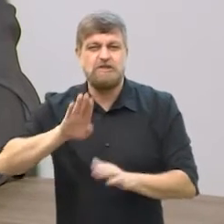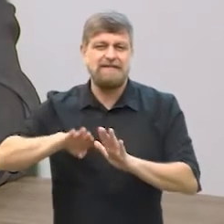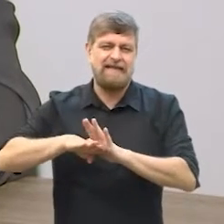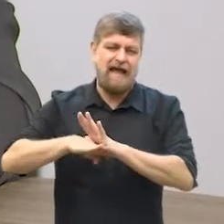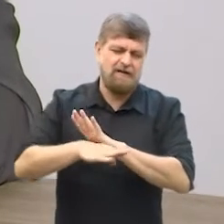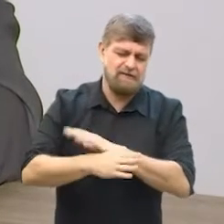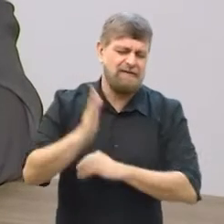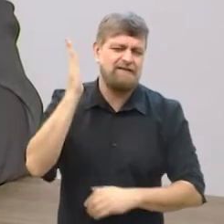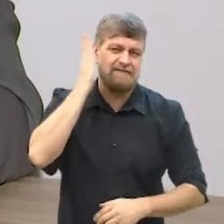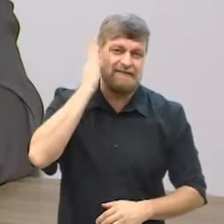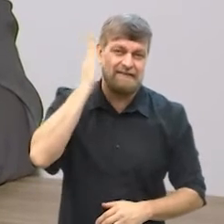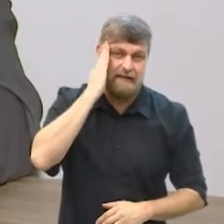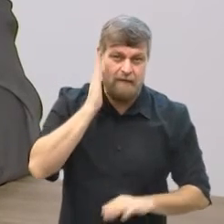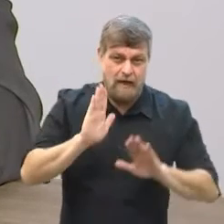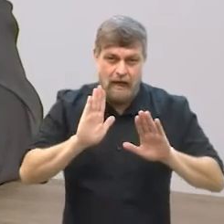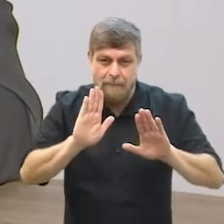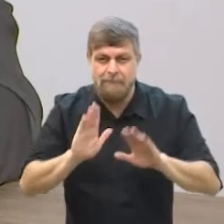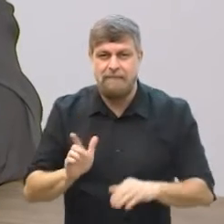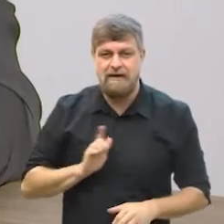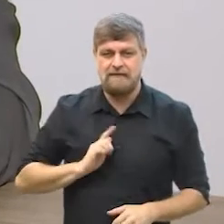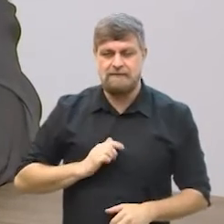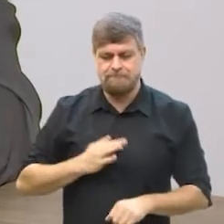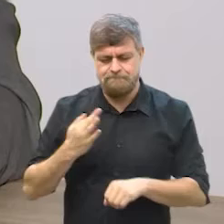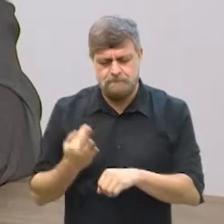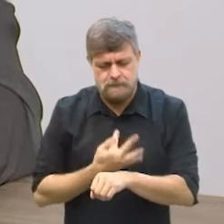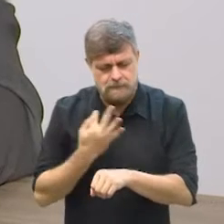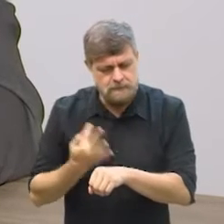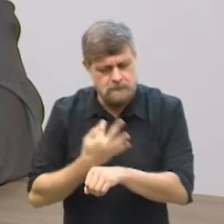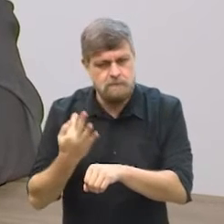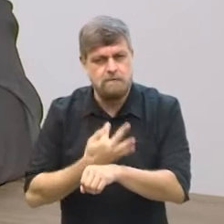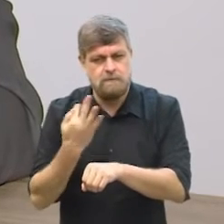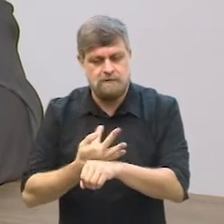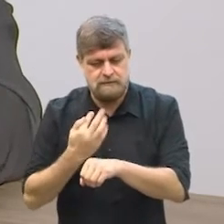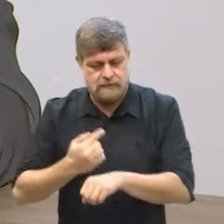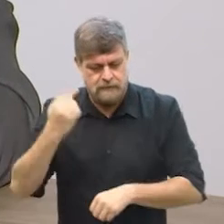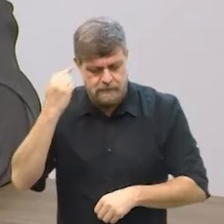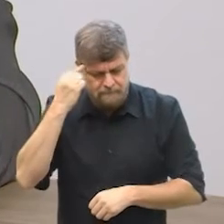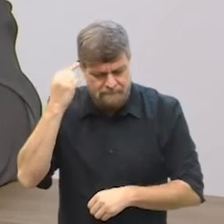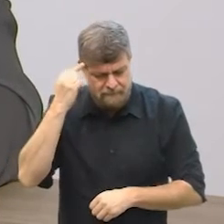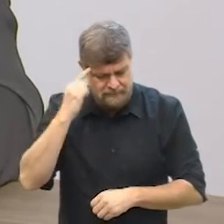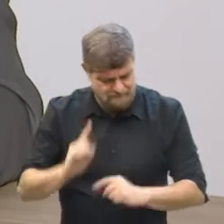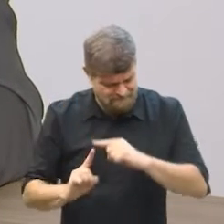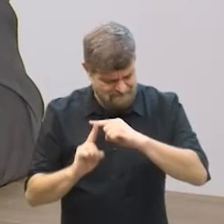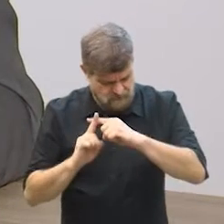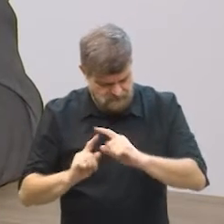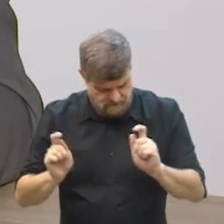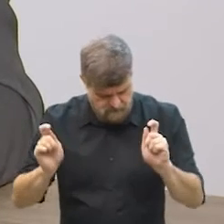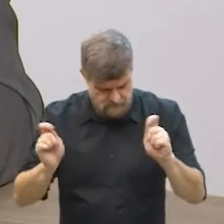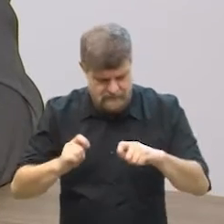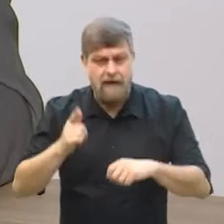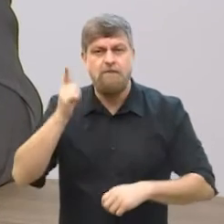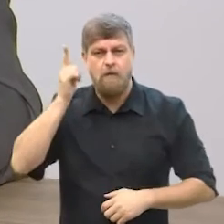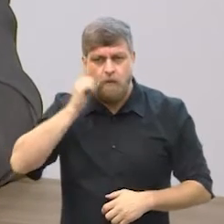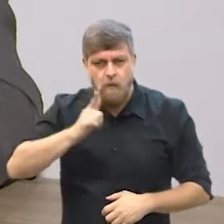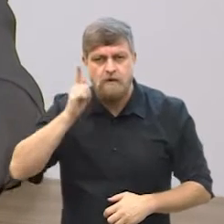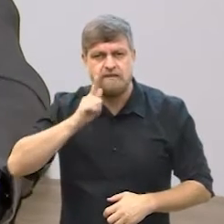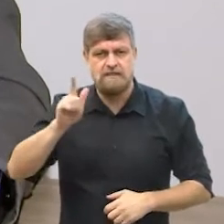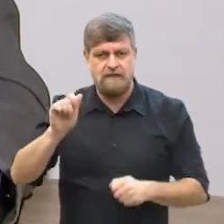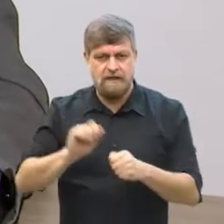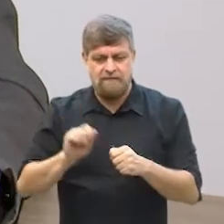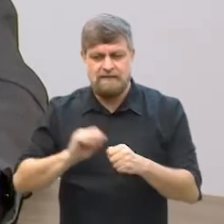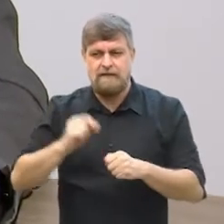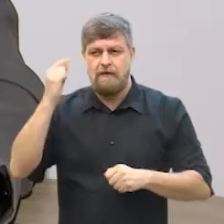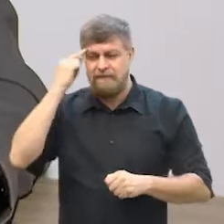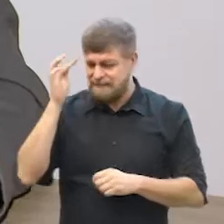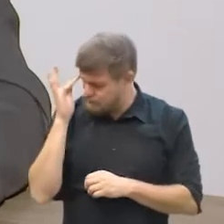clichê, mas a capacidade de resiliência e de pensar no positivo, de se colocar fazendo o jogo